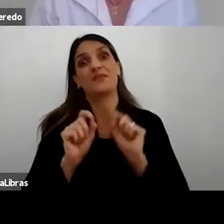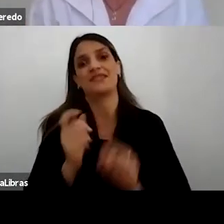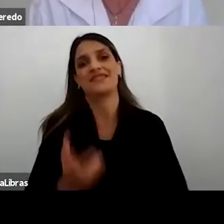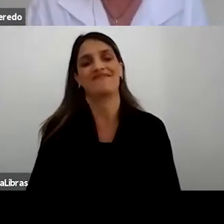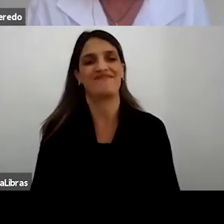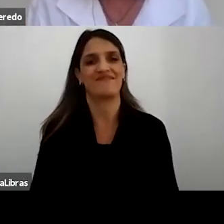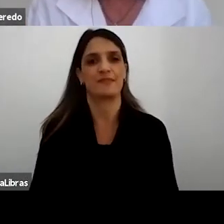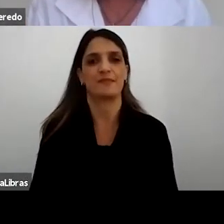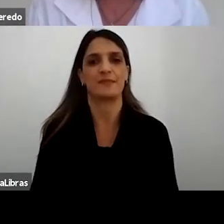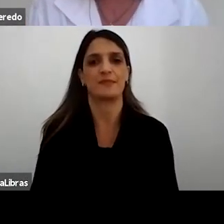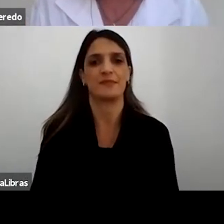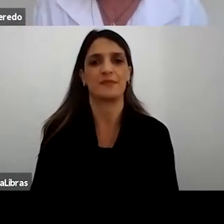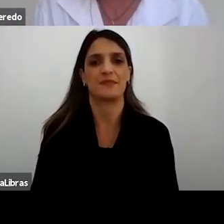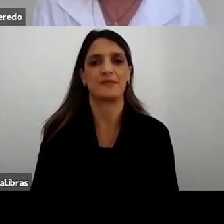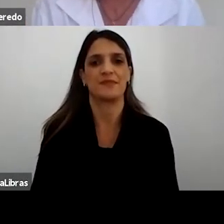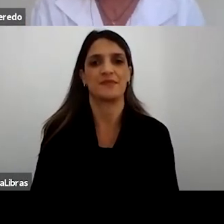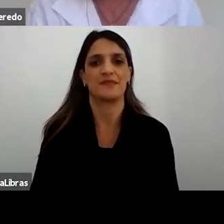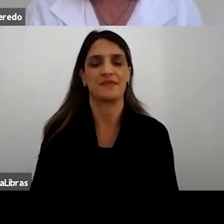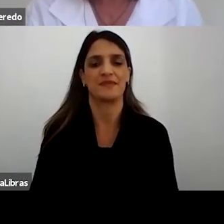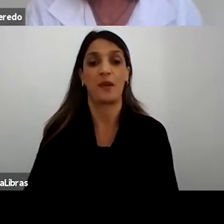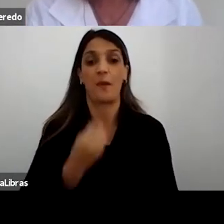Ah, eu trago boas notícias.